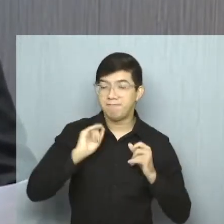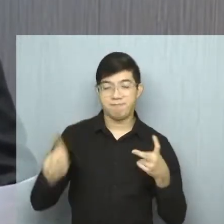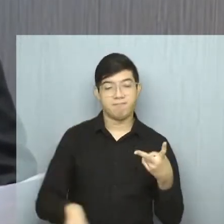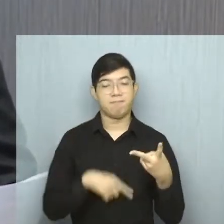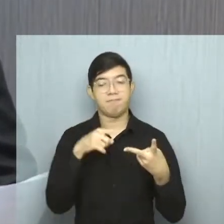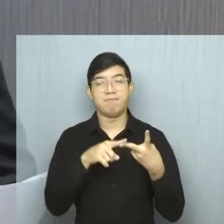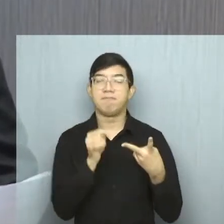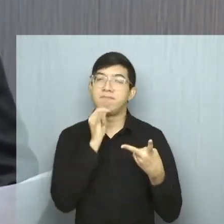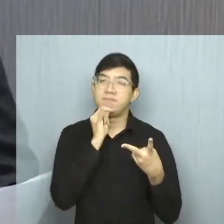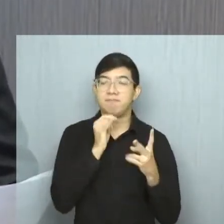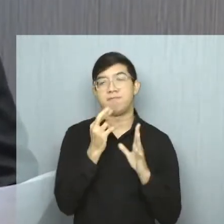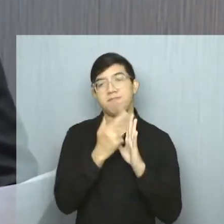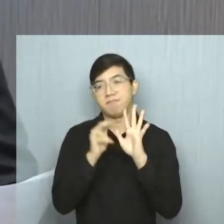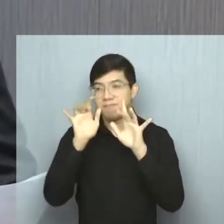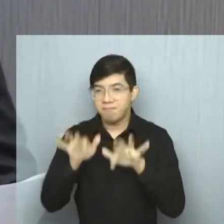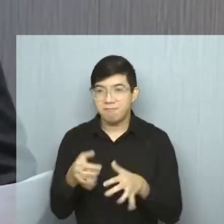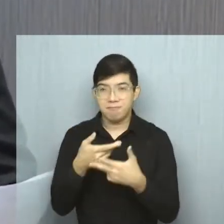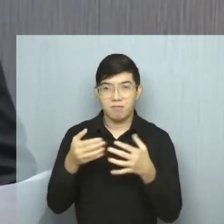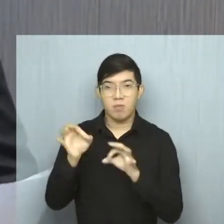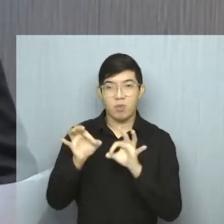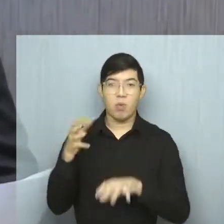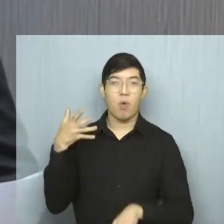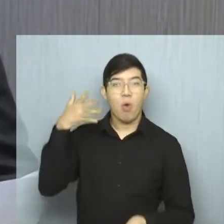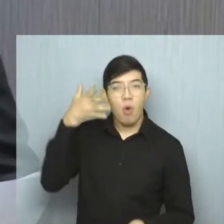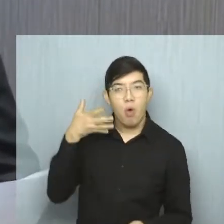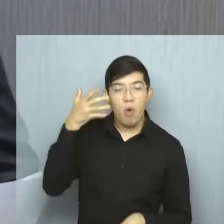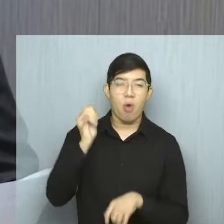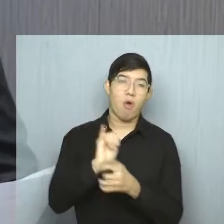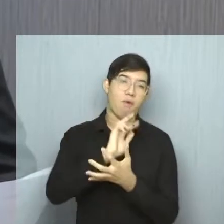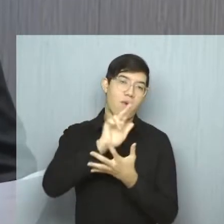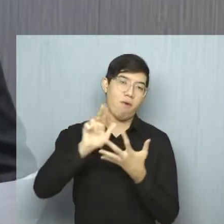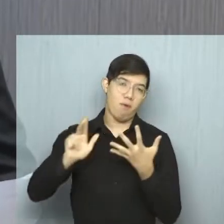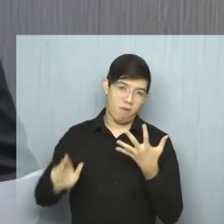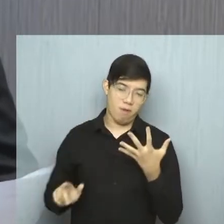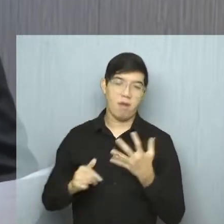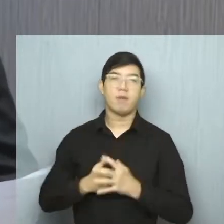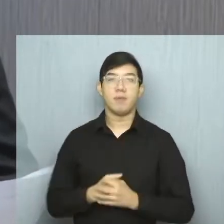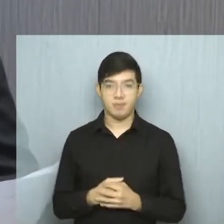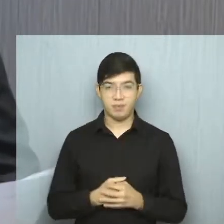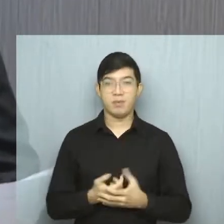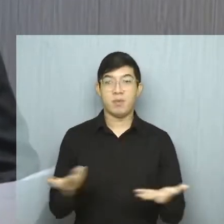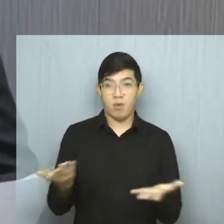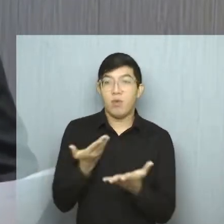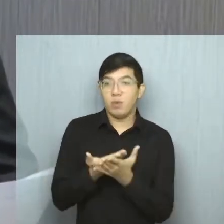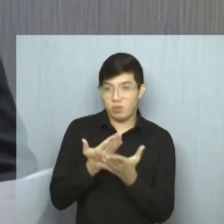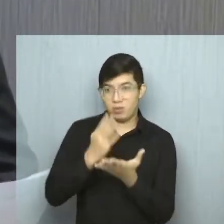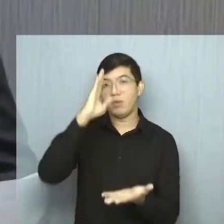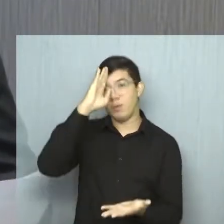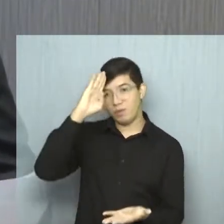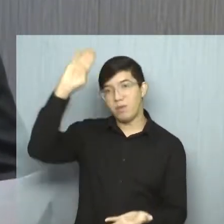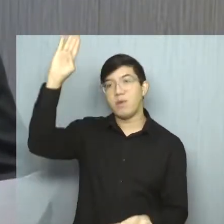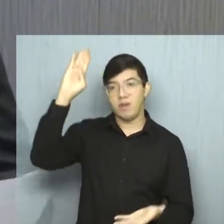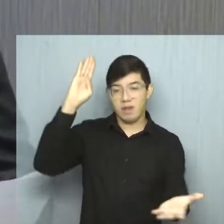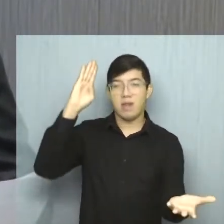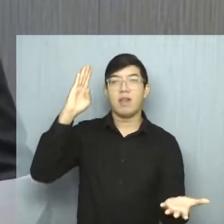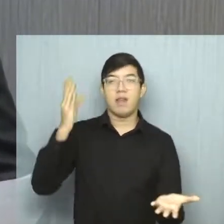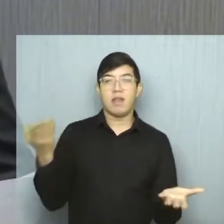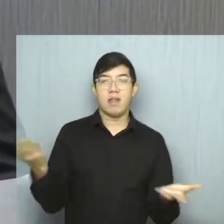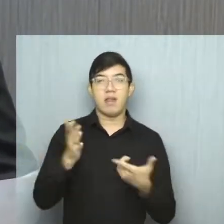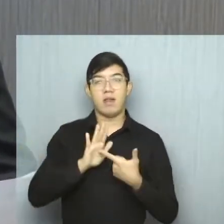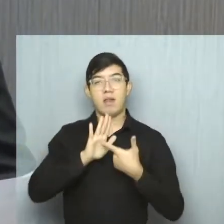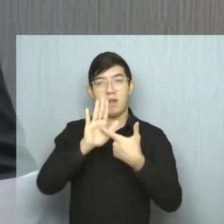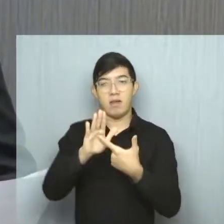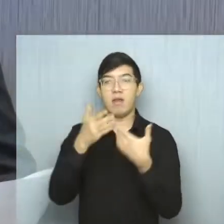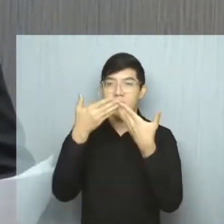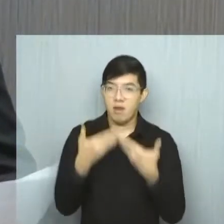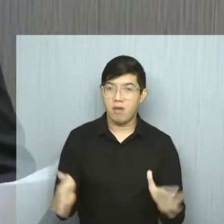redação legislativa, oratória, entre outros. A aula magna de hoje abre publicamente as